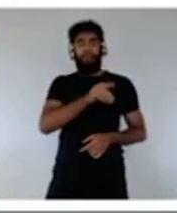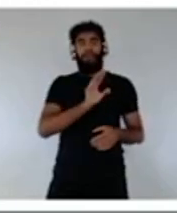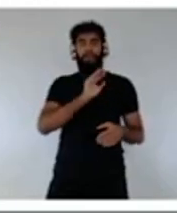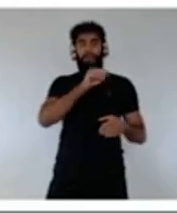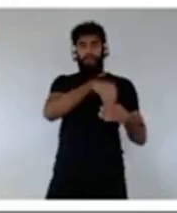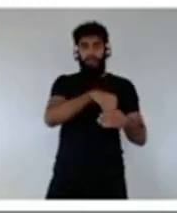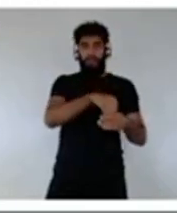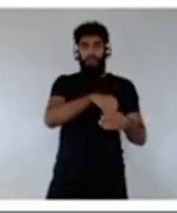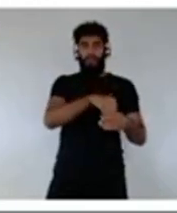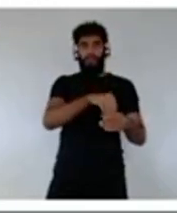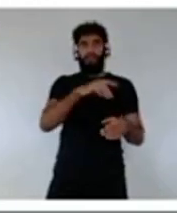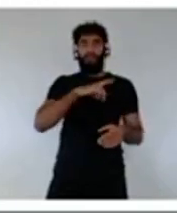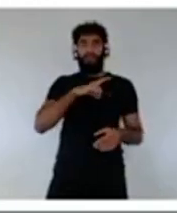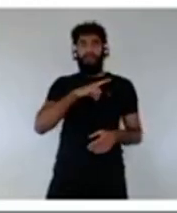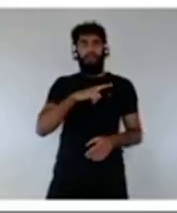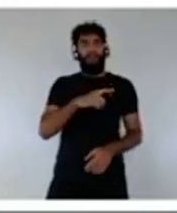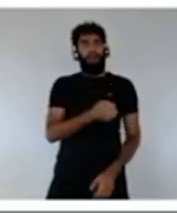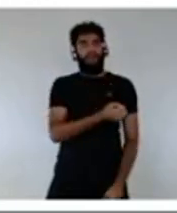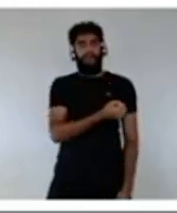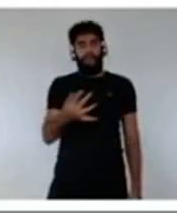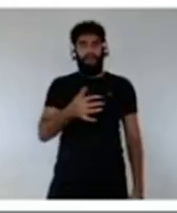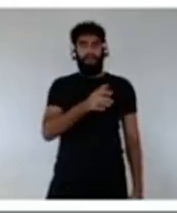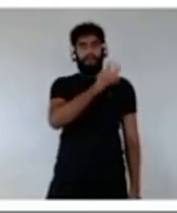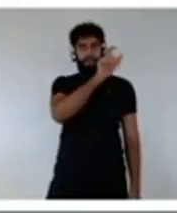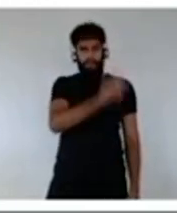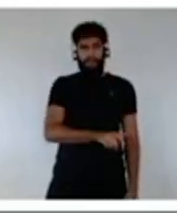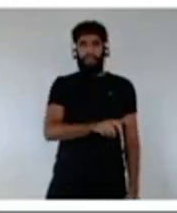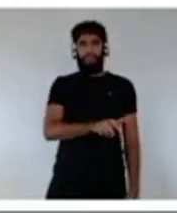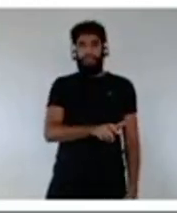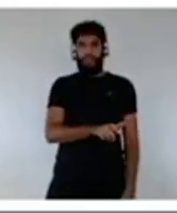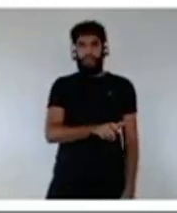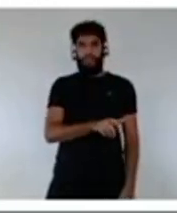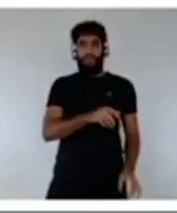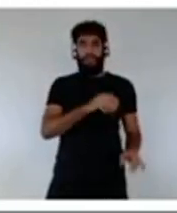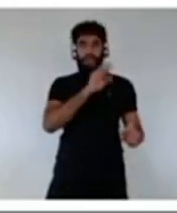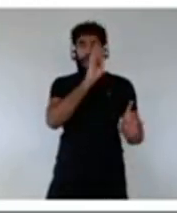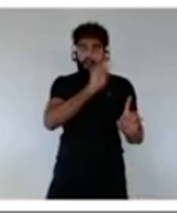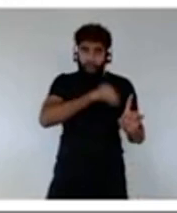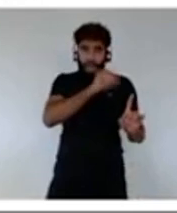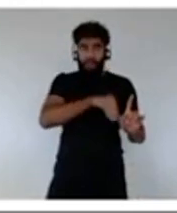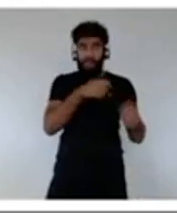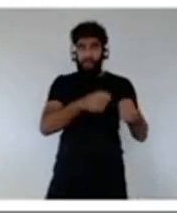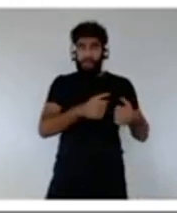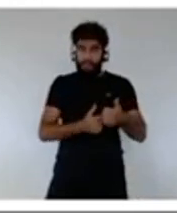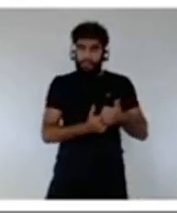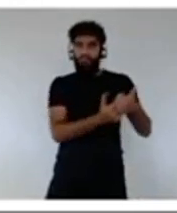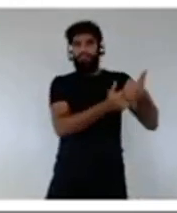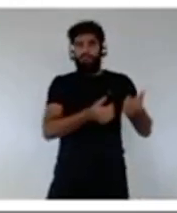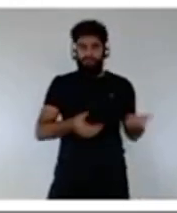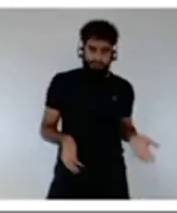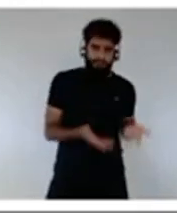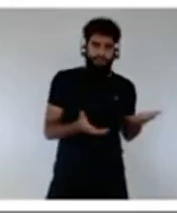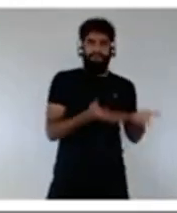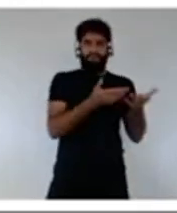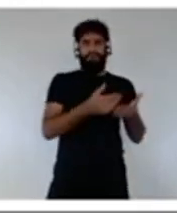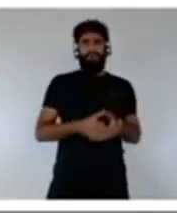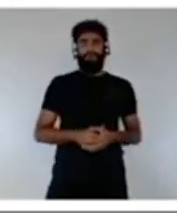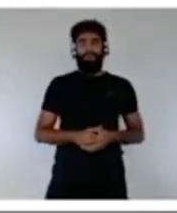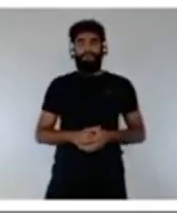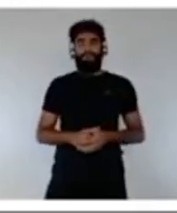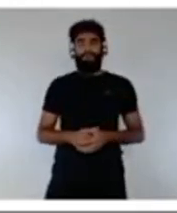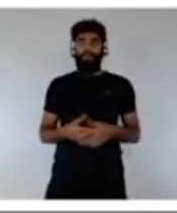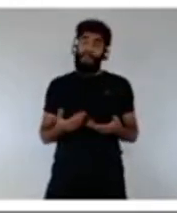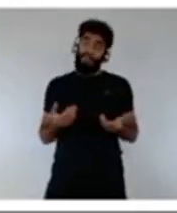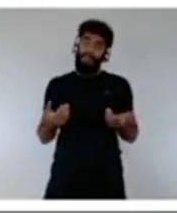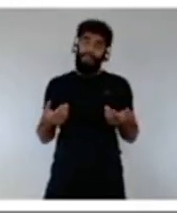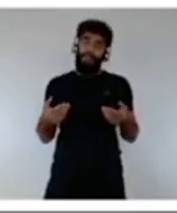uma grande quantidade de pessoas de alta vulnerabilidade. Então, gente, essa era a contribuição que